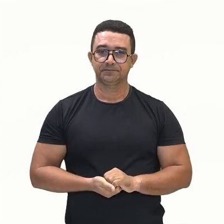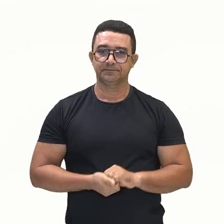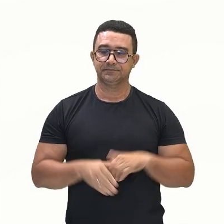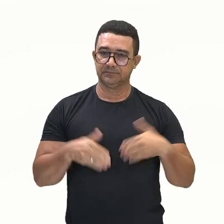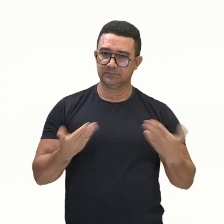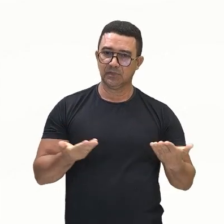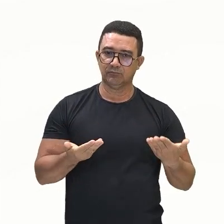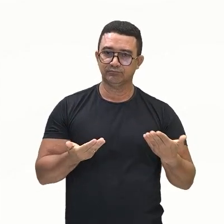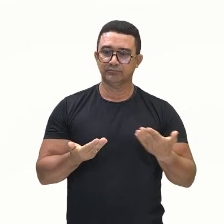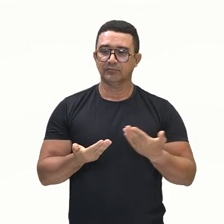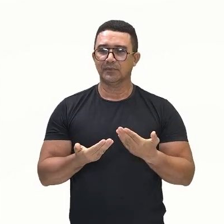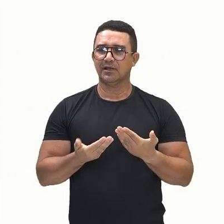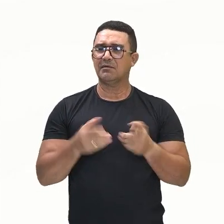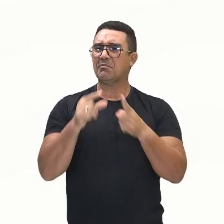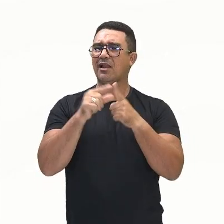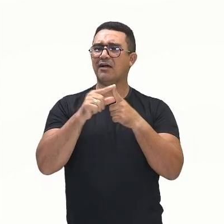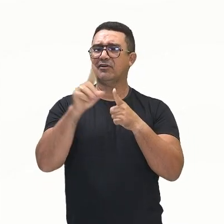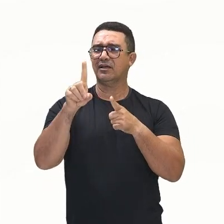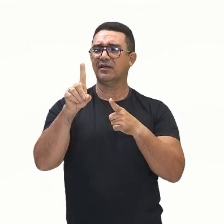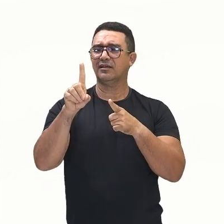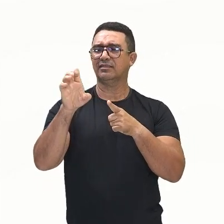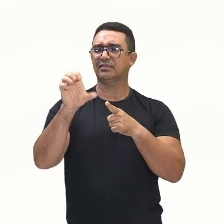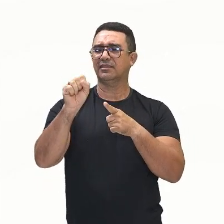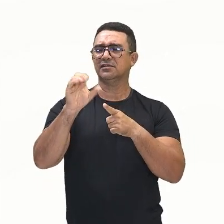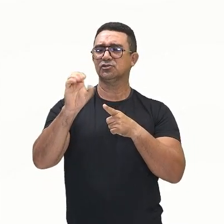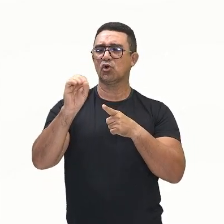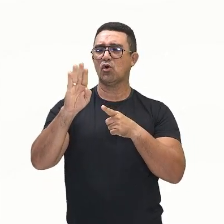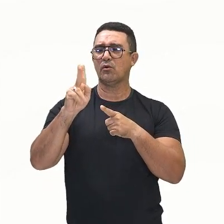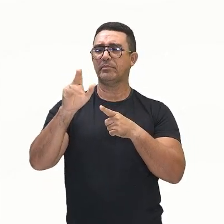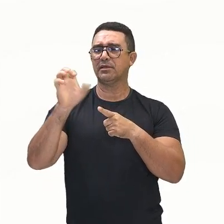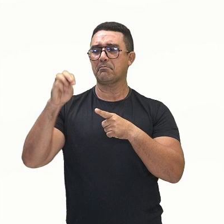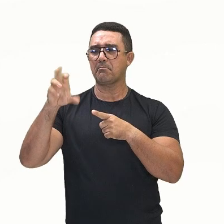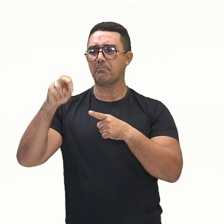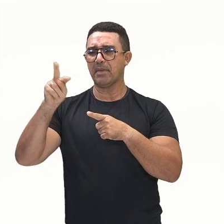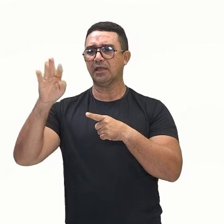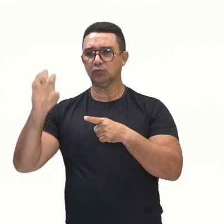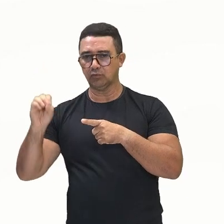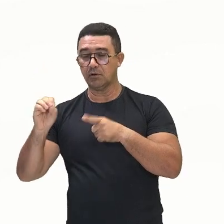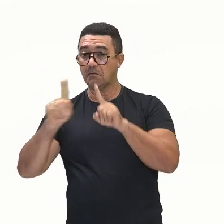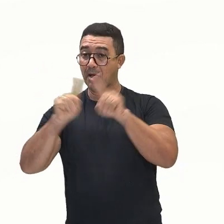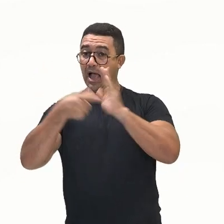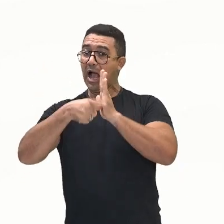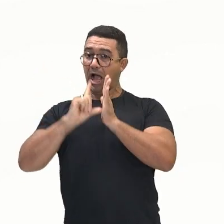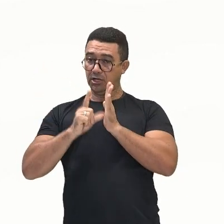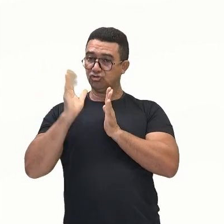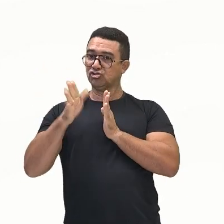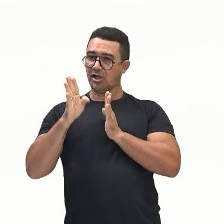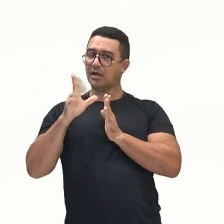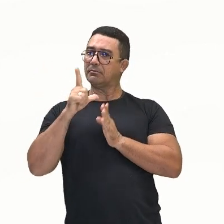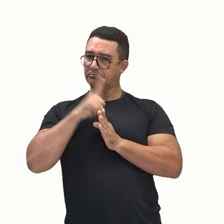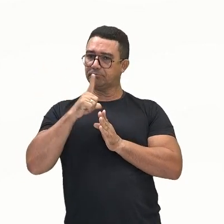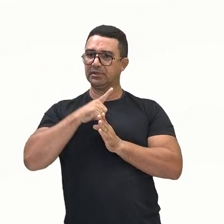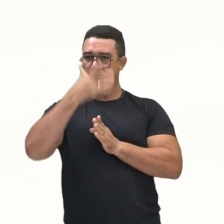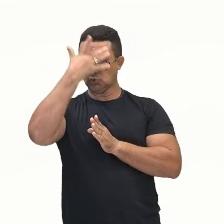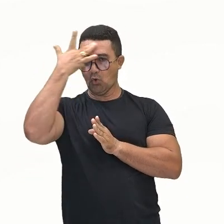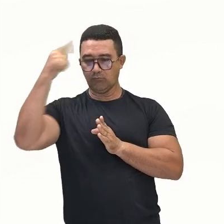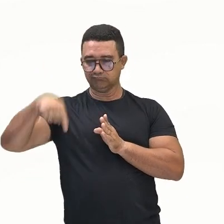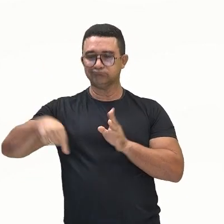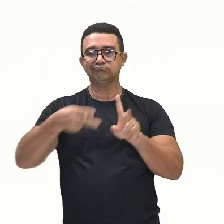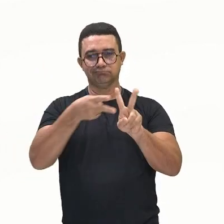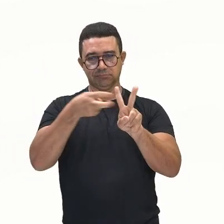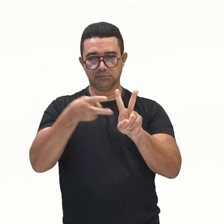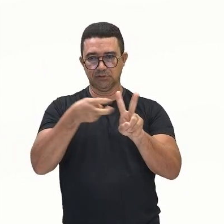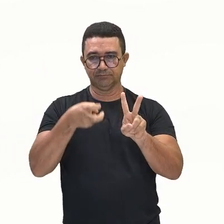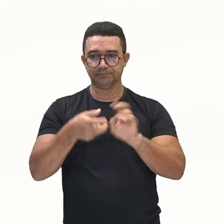como descobrimento do país, temos que lembrar que o nosso território já estava sendo habitado pelos povos indígenas. E